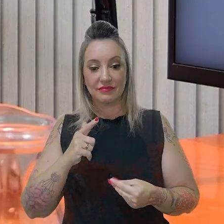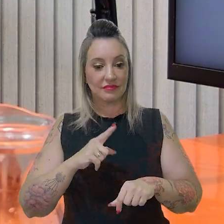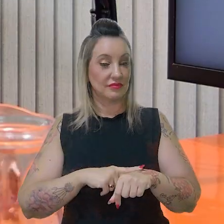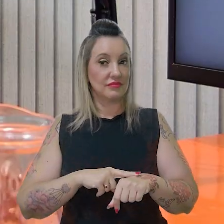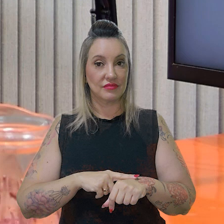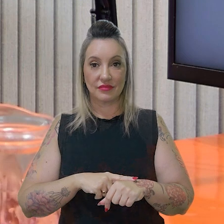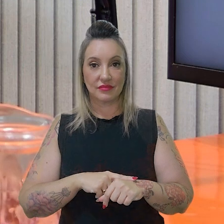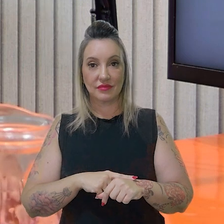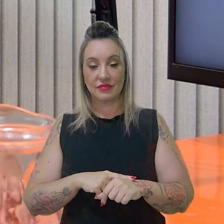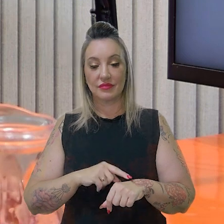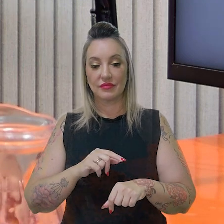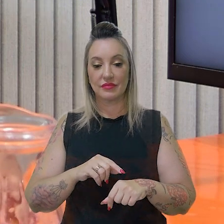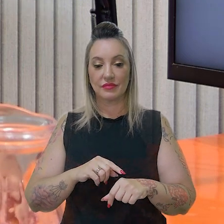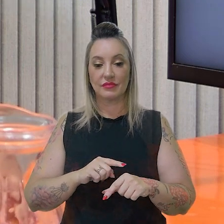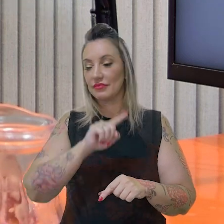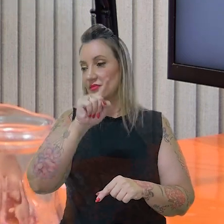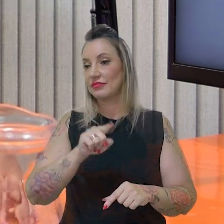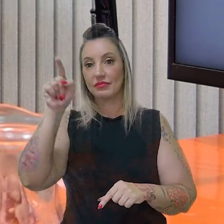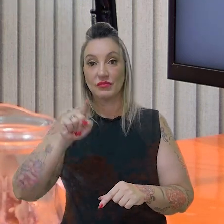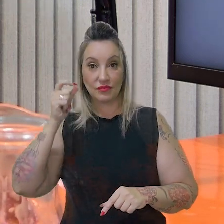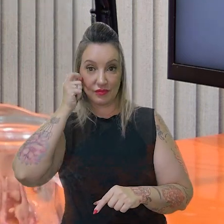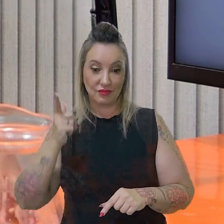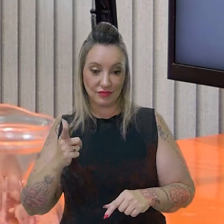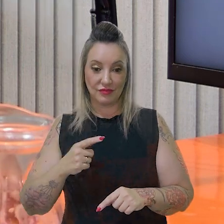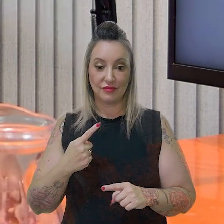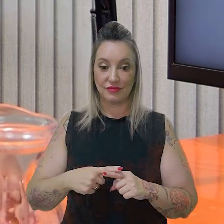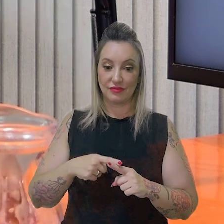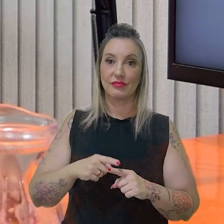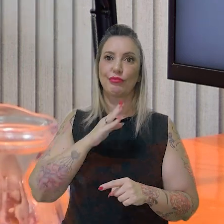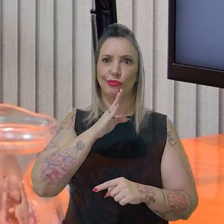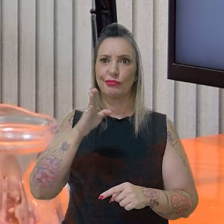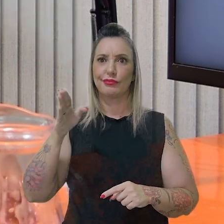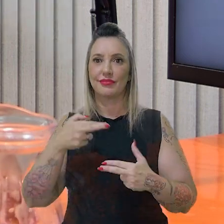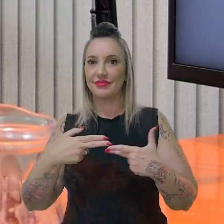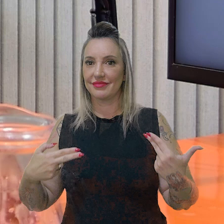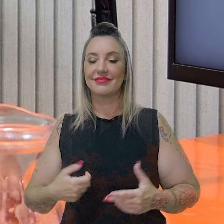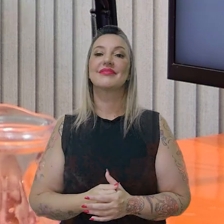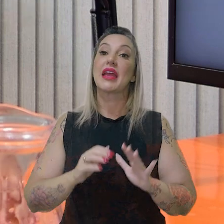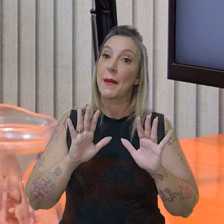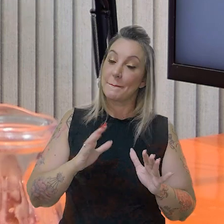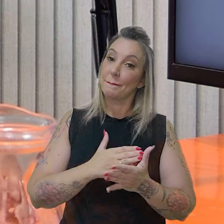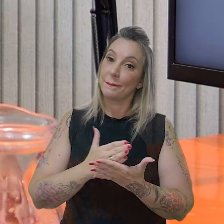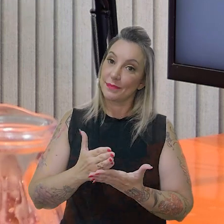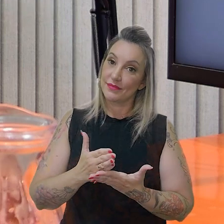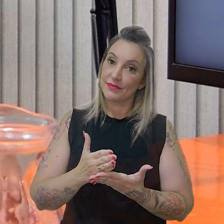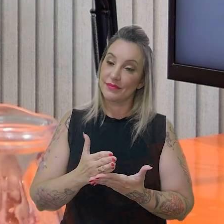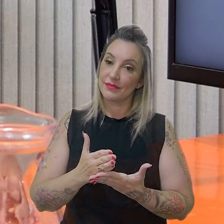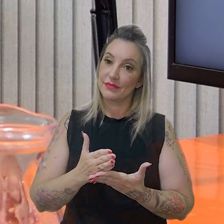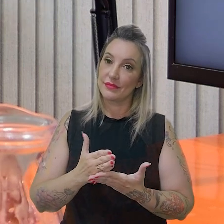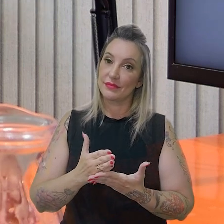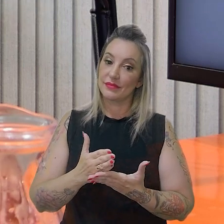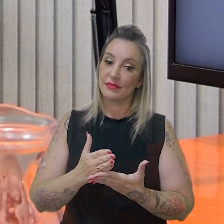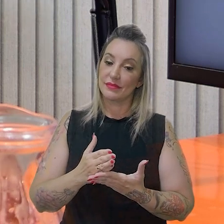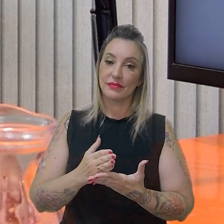assim de fazer circuito cultural porque você fez um monte de coisa mas dali na na na